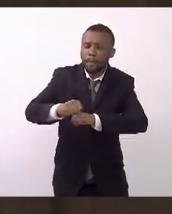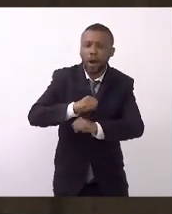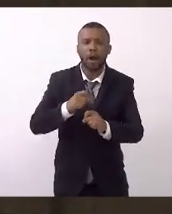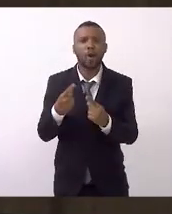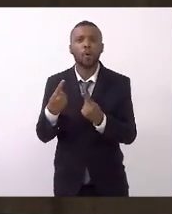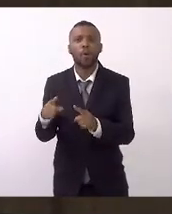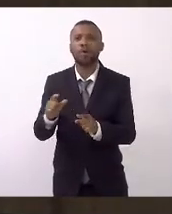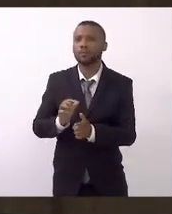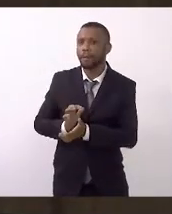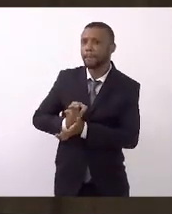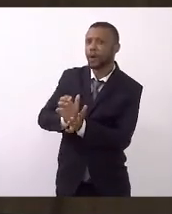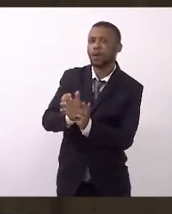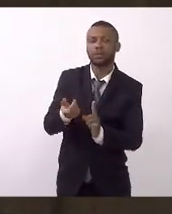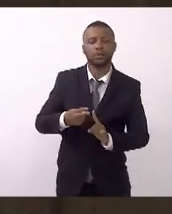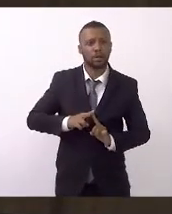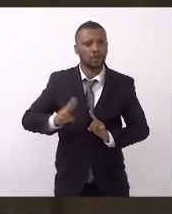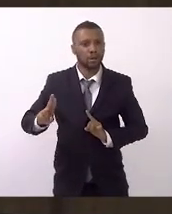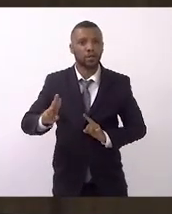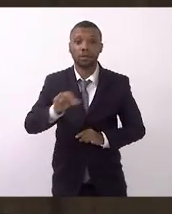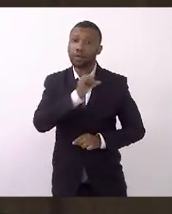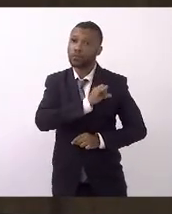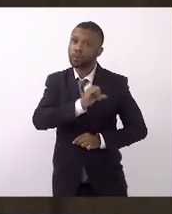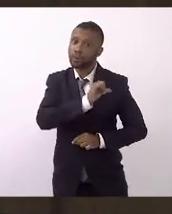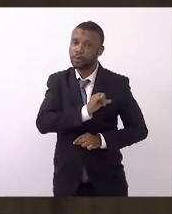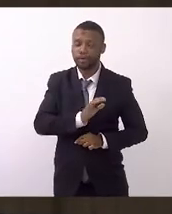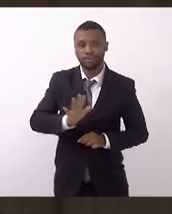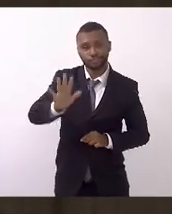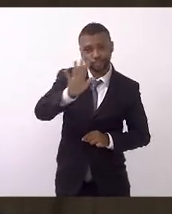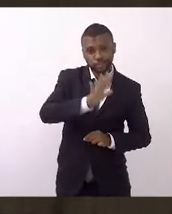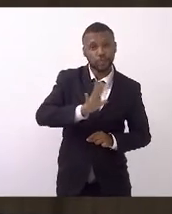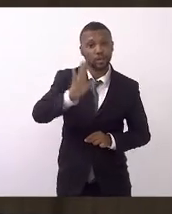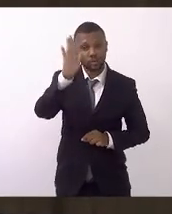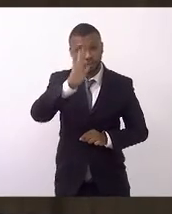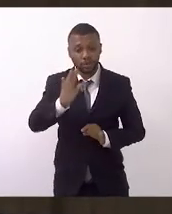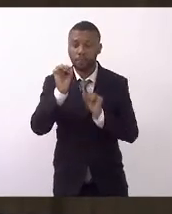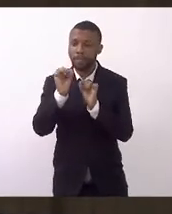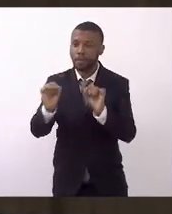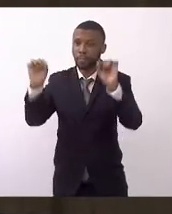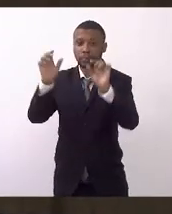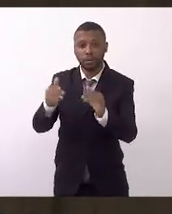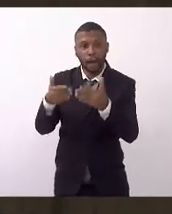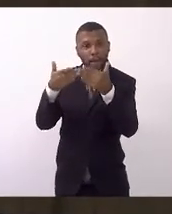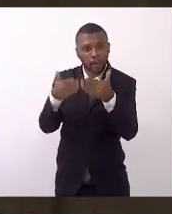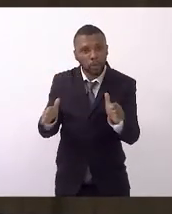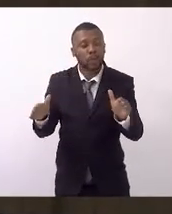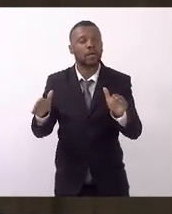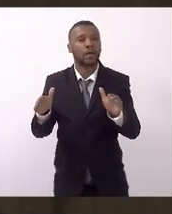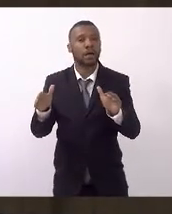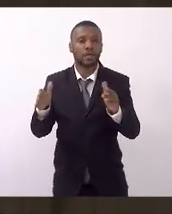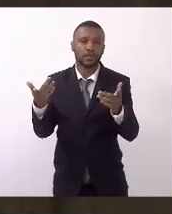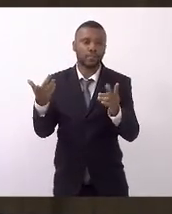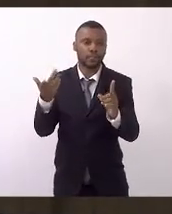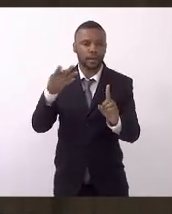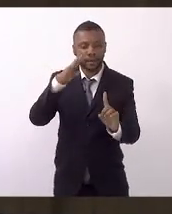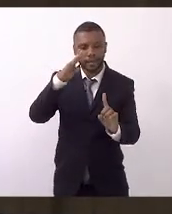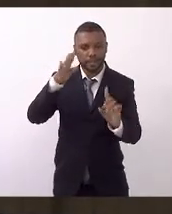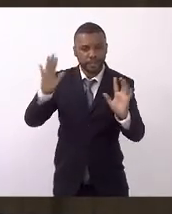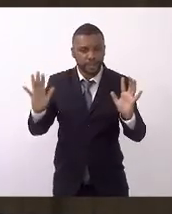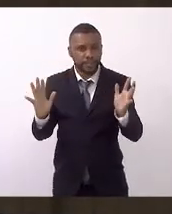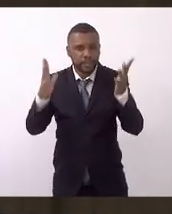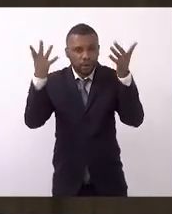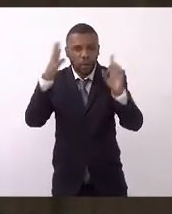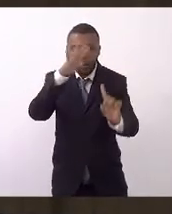religioso no Rio de Janeiro e no Brasil. Então, é uma abertura na sessão solene, e em homenagem, inclusive,